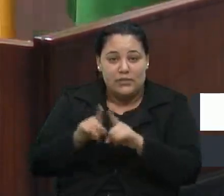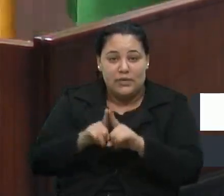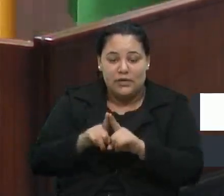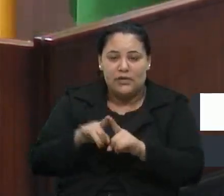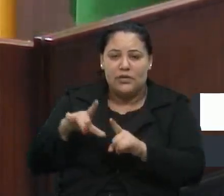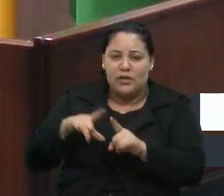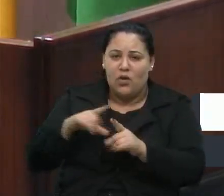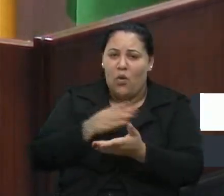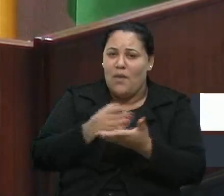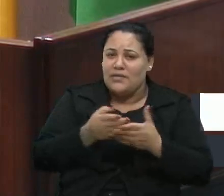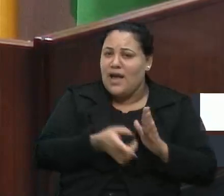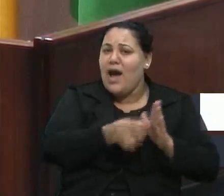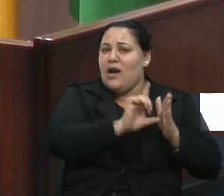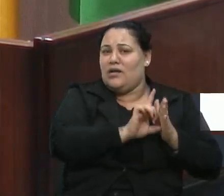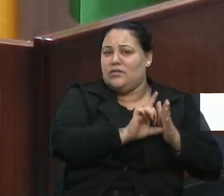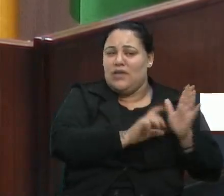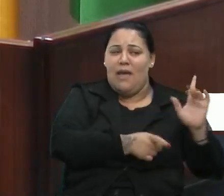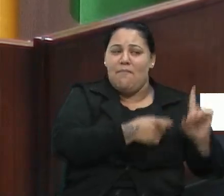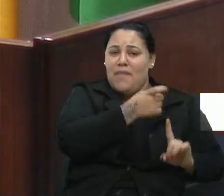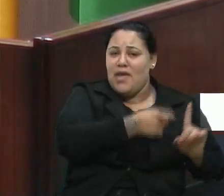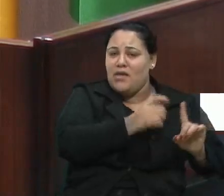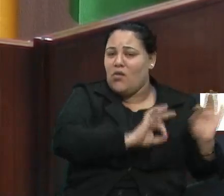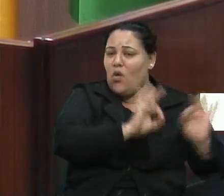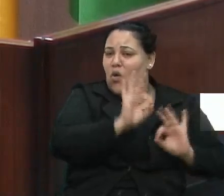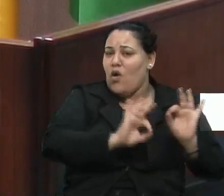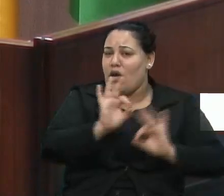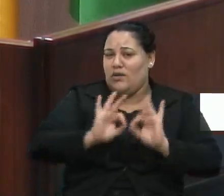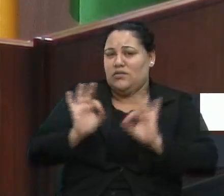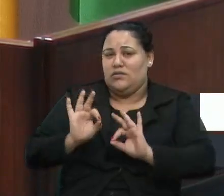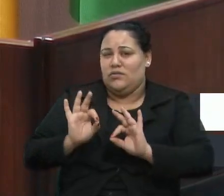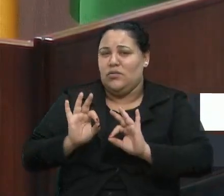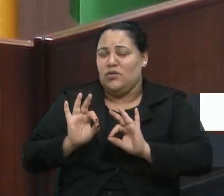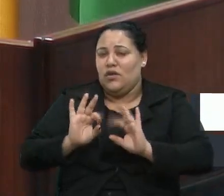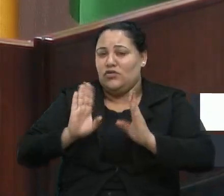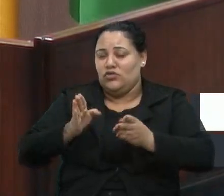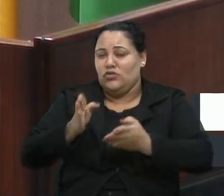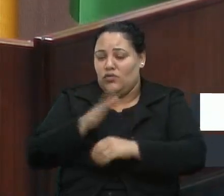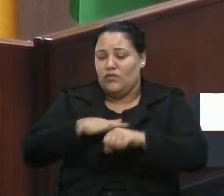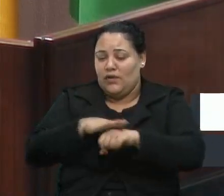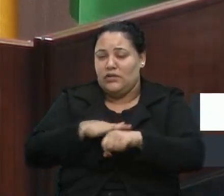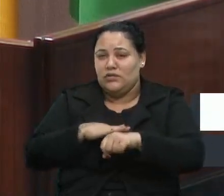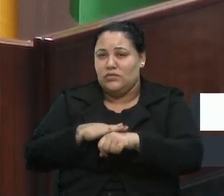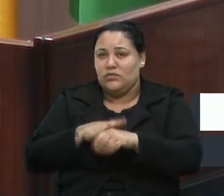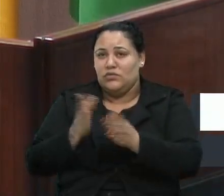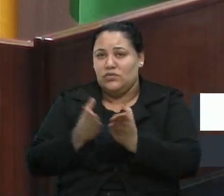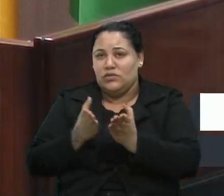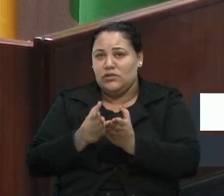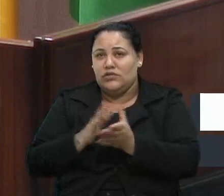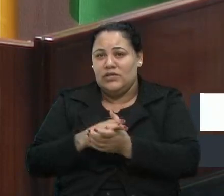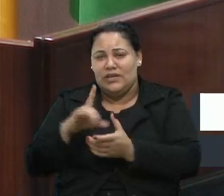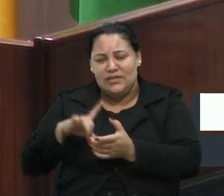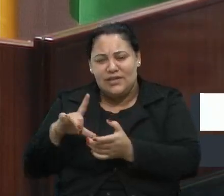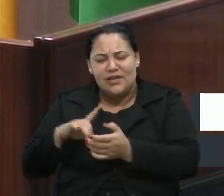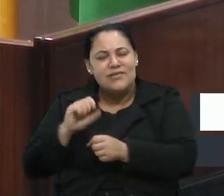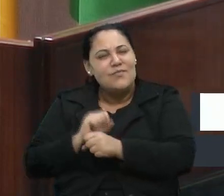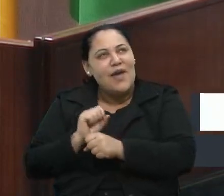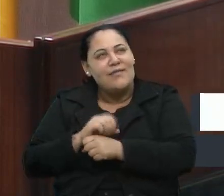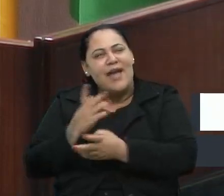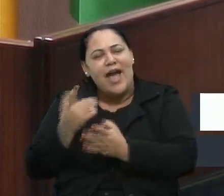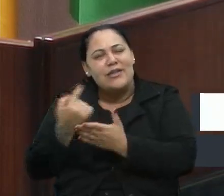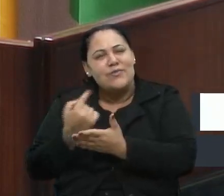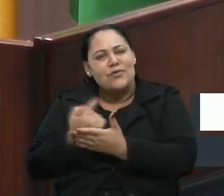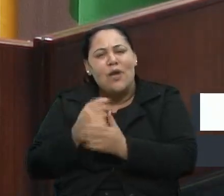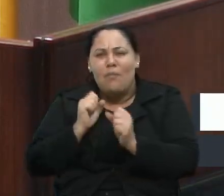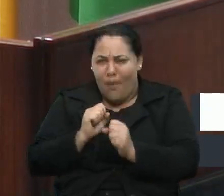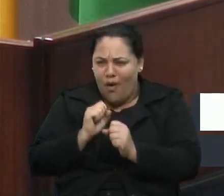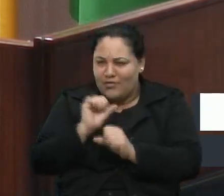preparação e quando a gente conversa com os est com os estudantes eles têm essa expectativa Mas isso pode se tornar real o nosso projeto